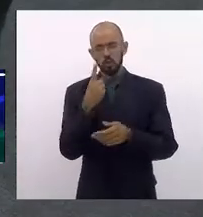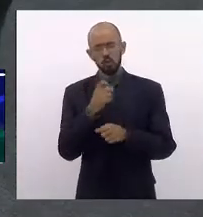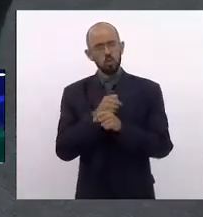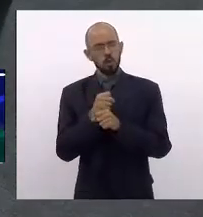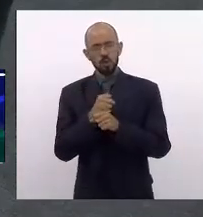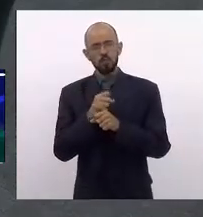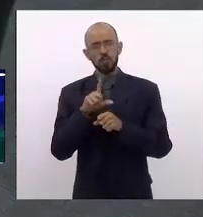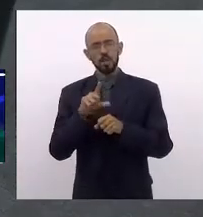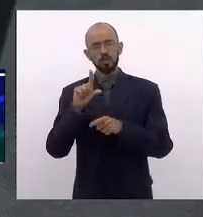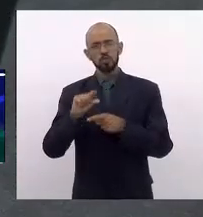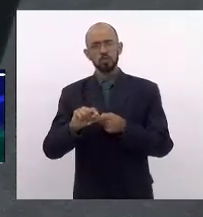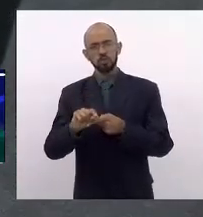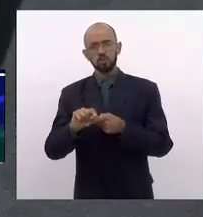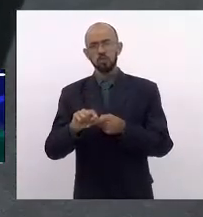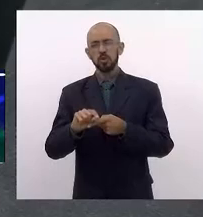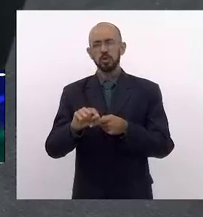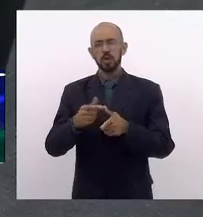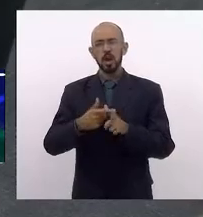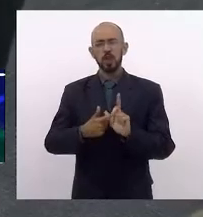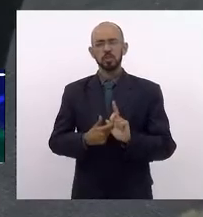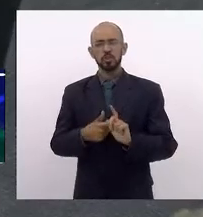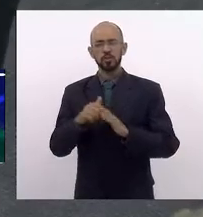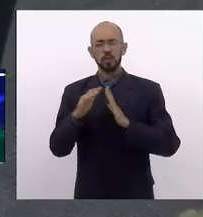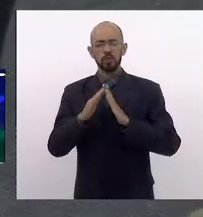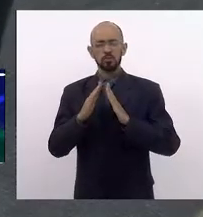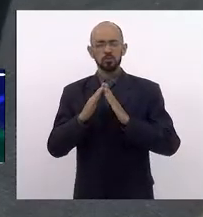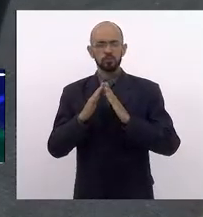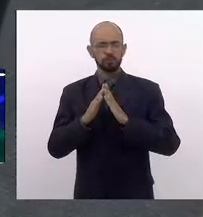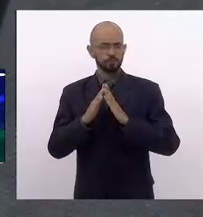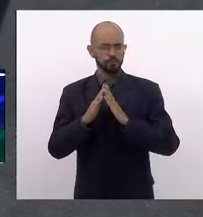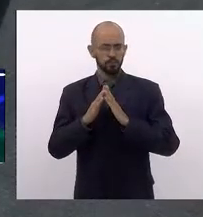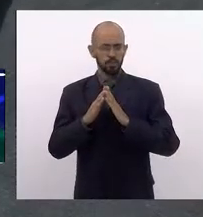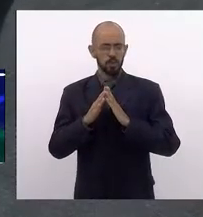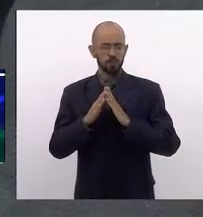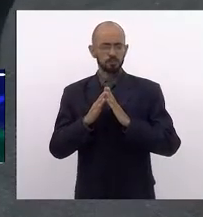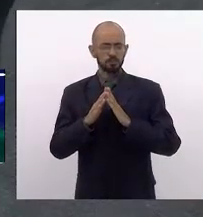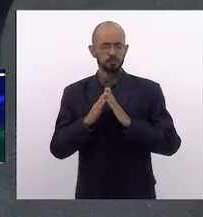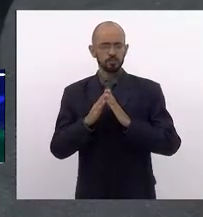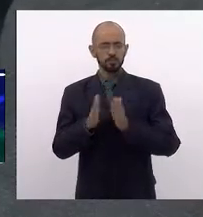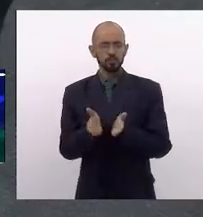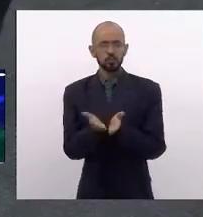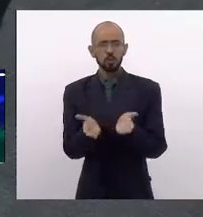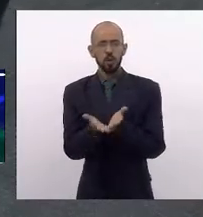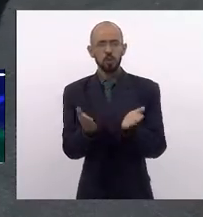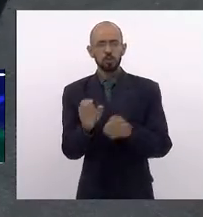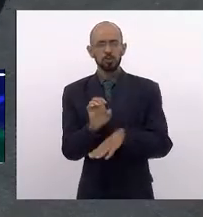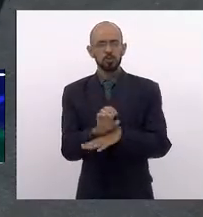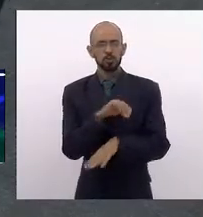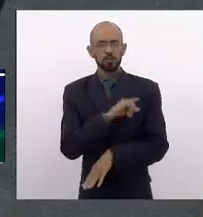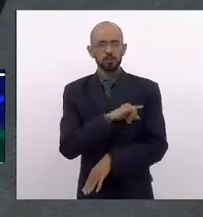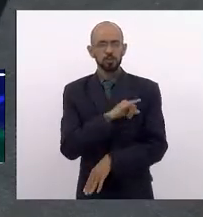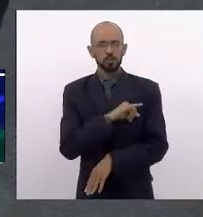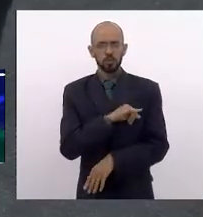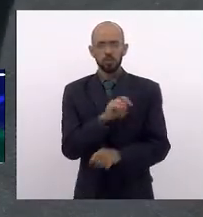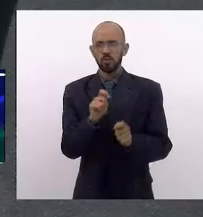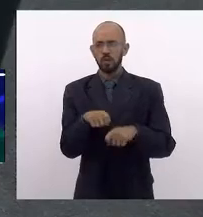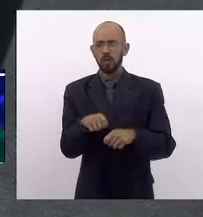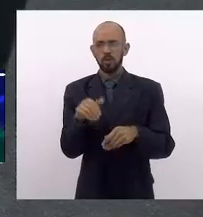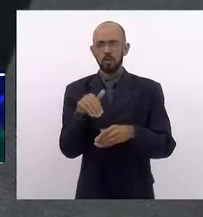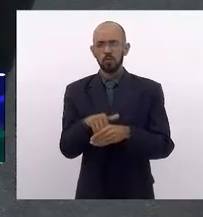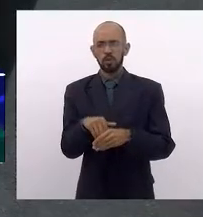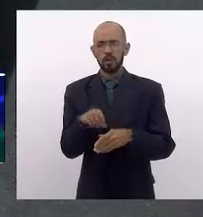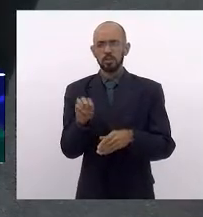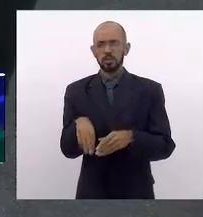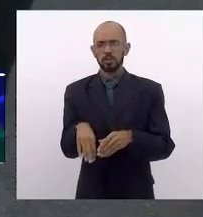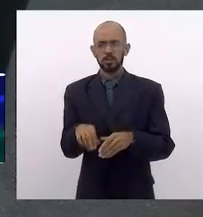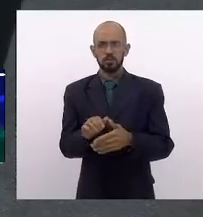minimizar o déficit Habitacional que afeta Sobretudo o povo pobre eu tinha como votar a favor com a comprovação muito